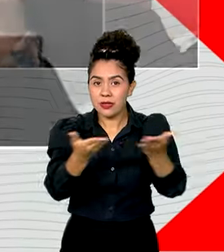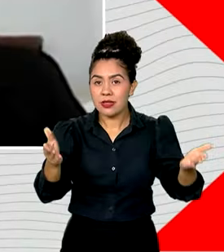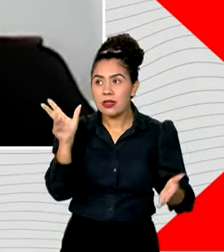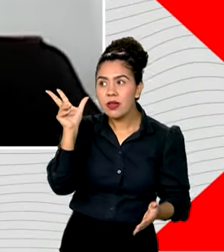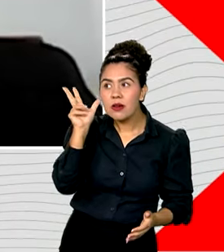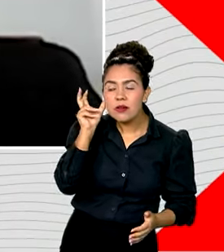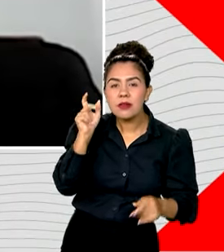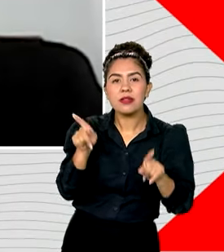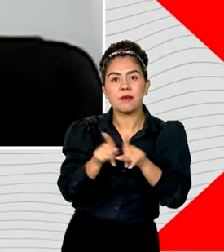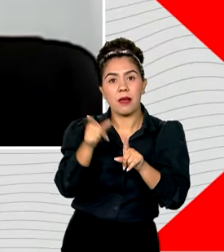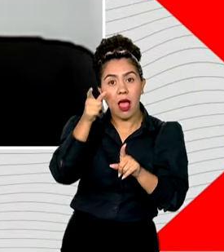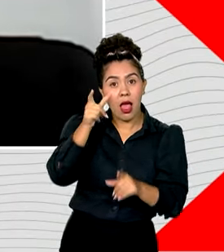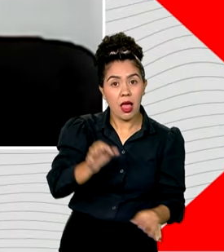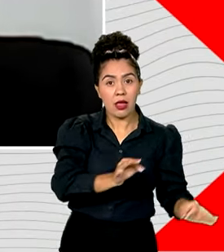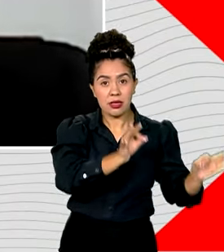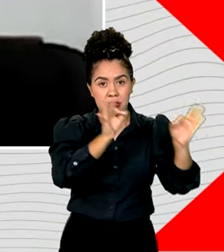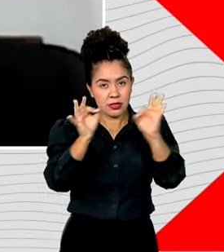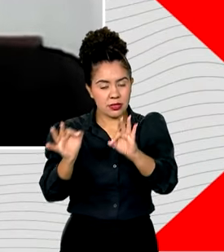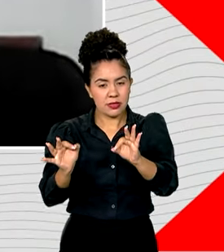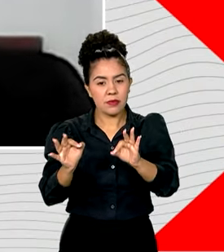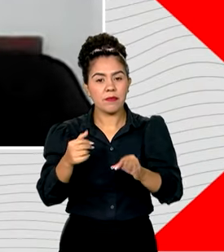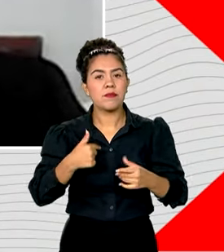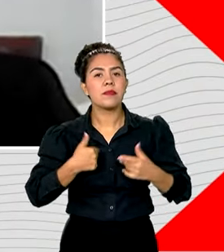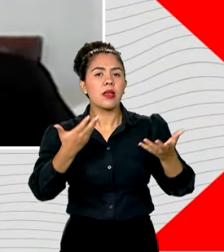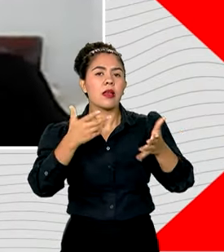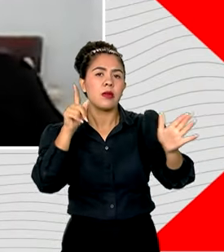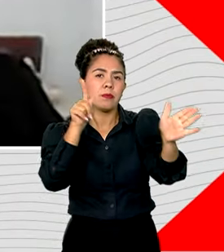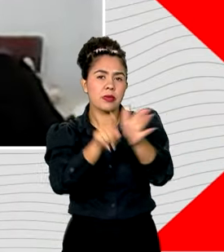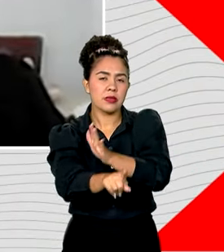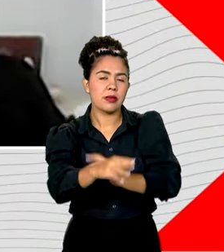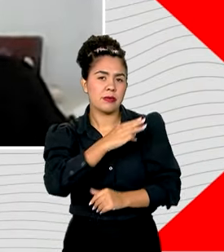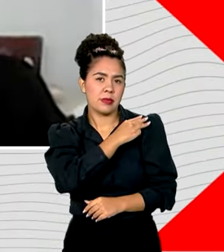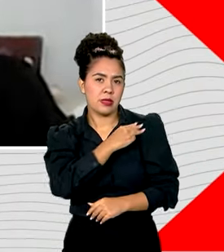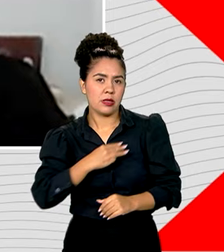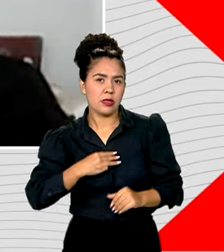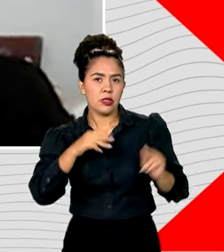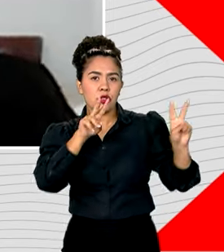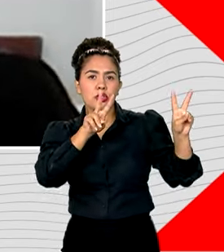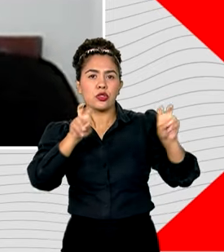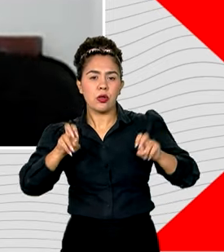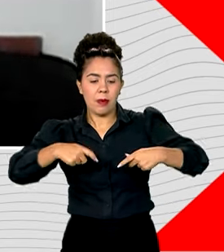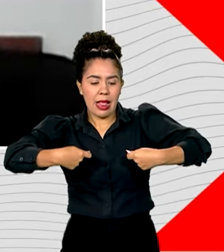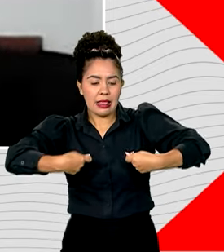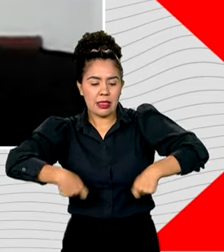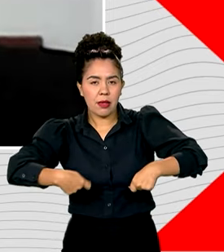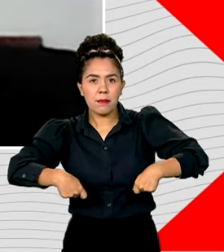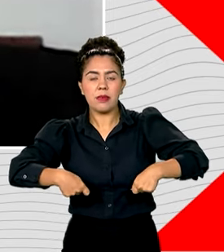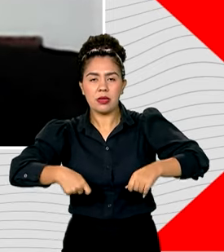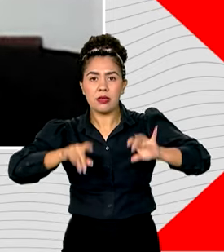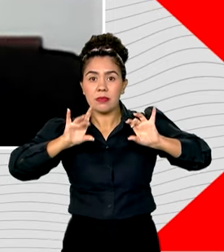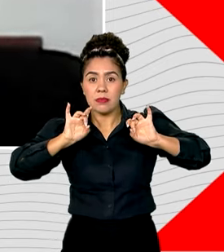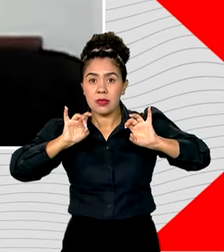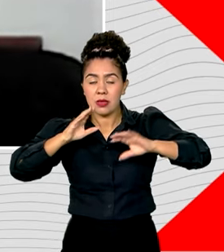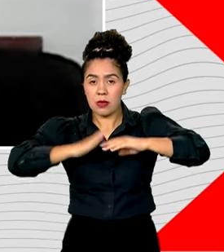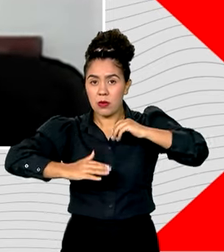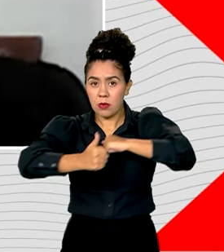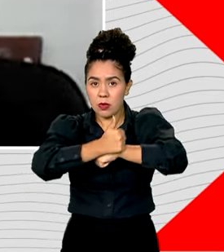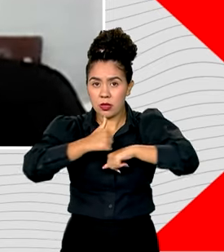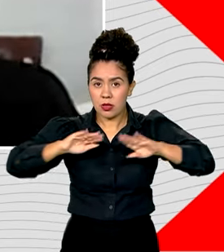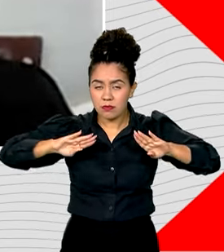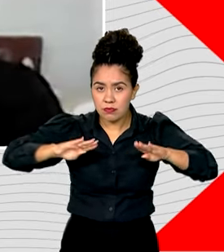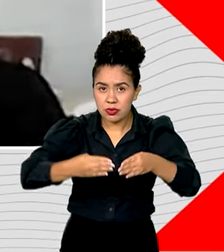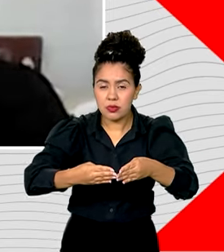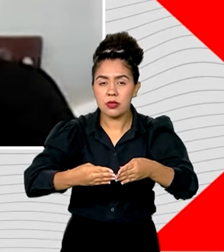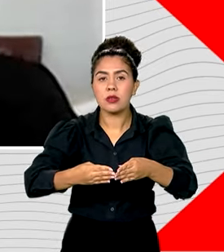momento ministra a minha pergunta diz respeito à questão da demanda por especialistas e a necessidade da